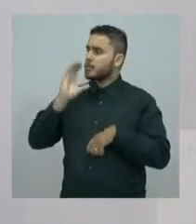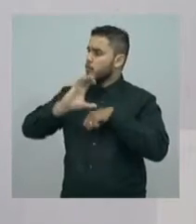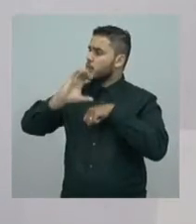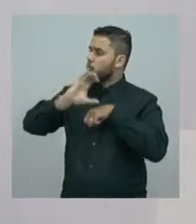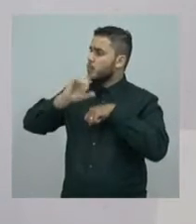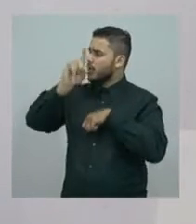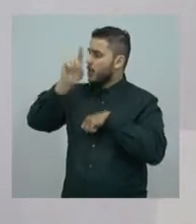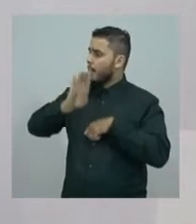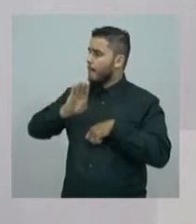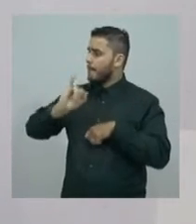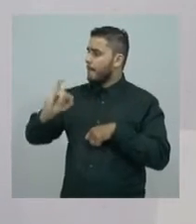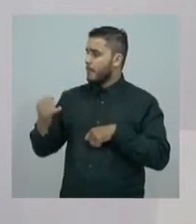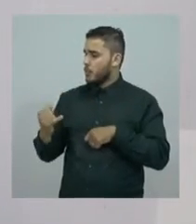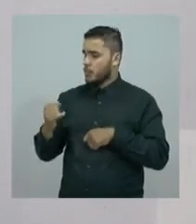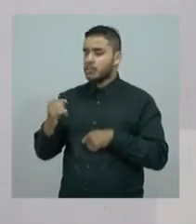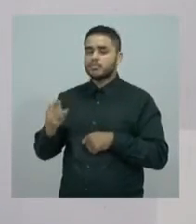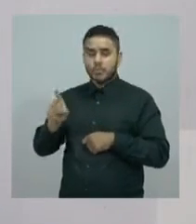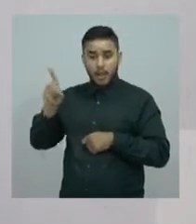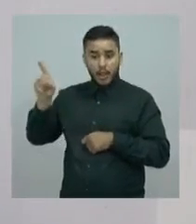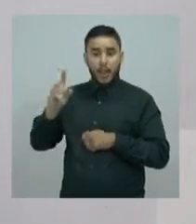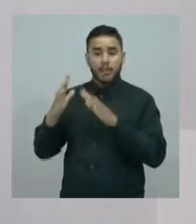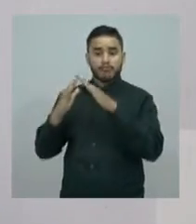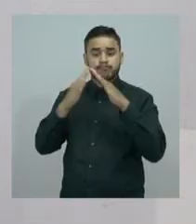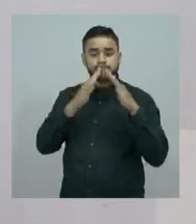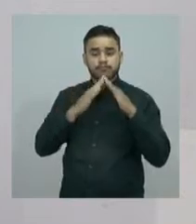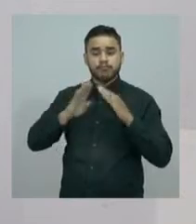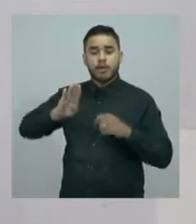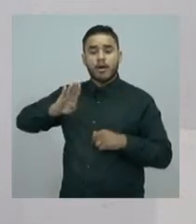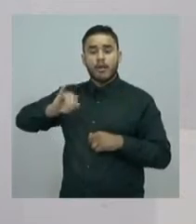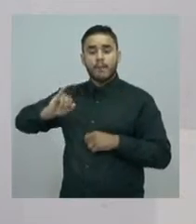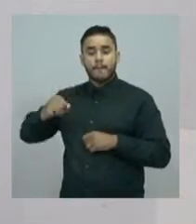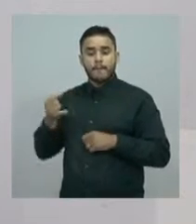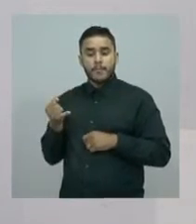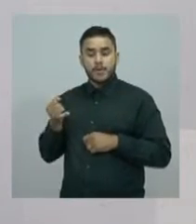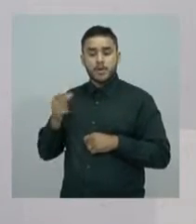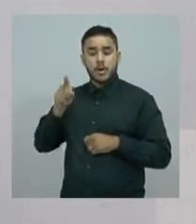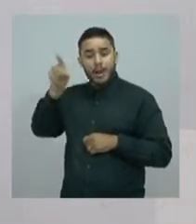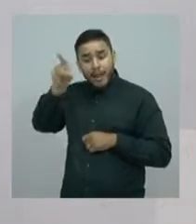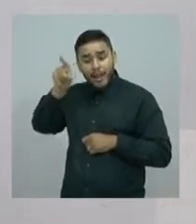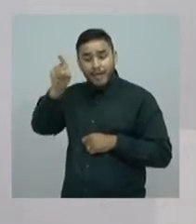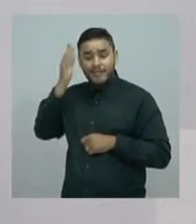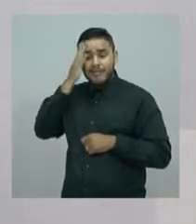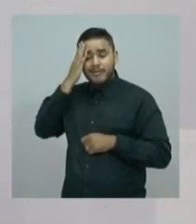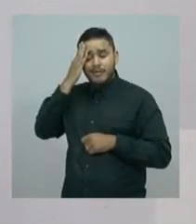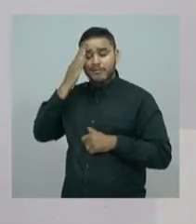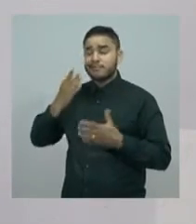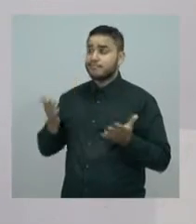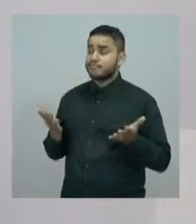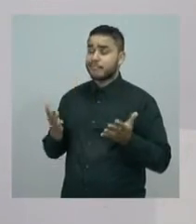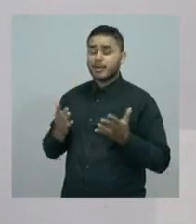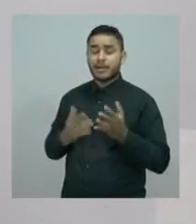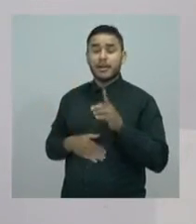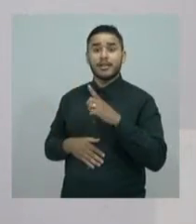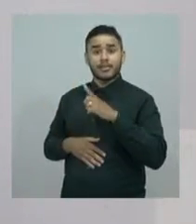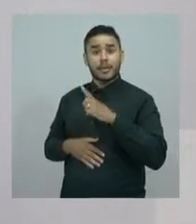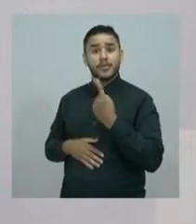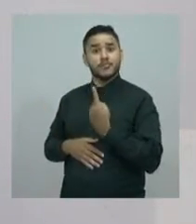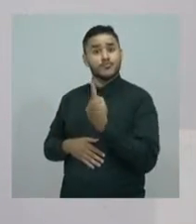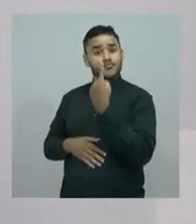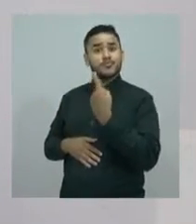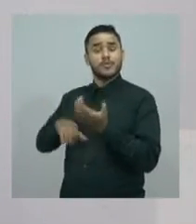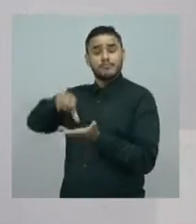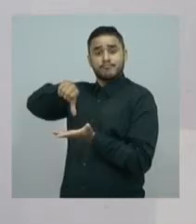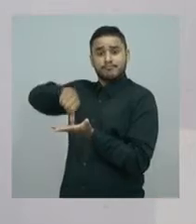porque no Bom Jardim já existe um núcleo no Bom Jardim, mas como o bairro é muito extenso, muito